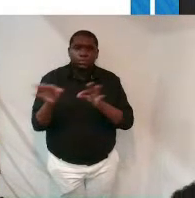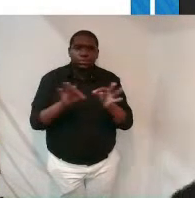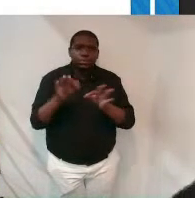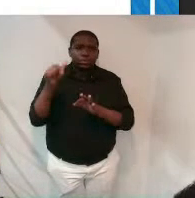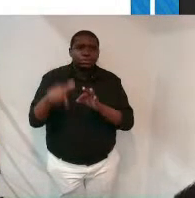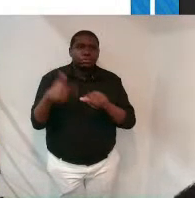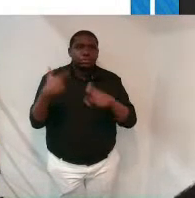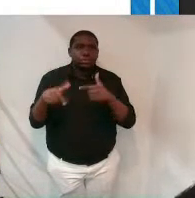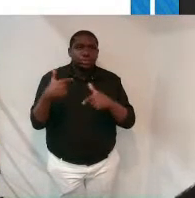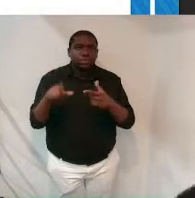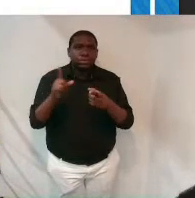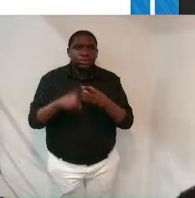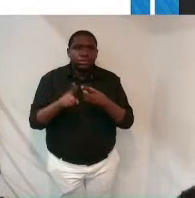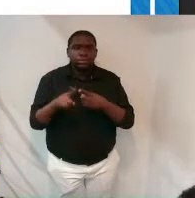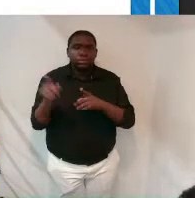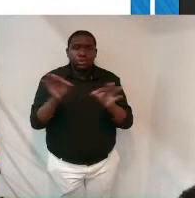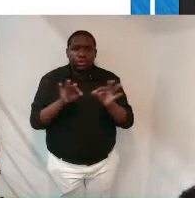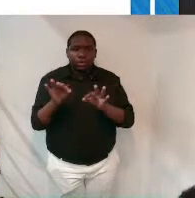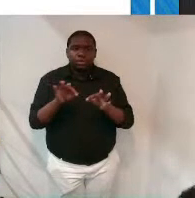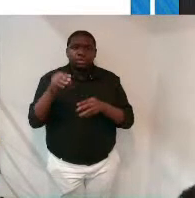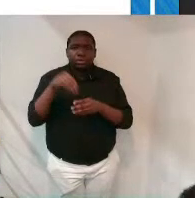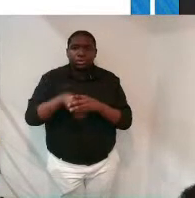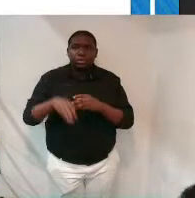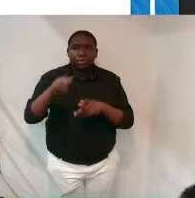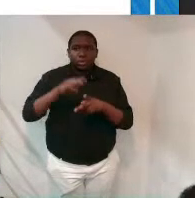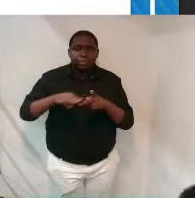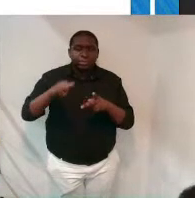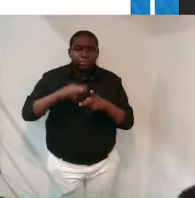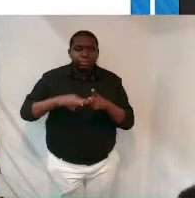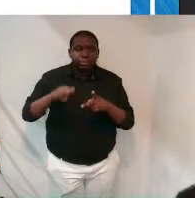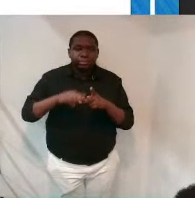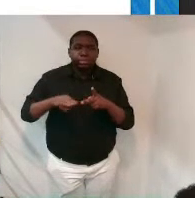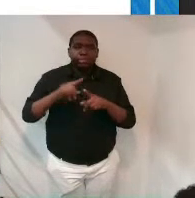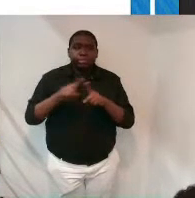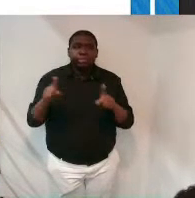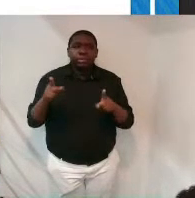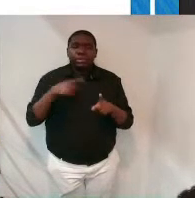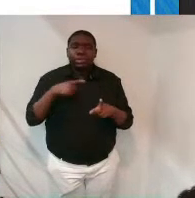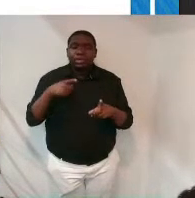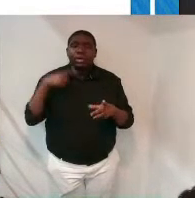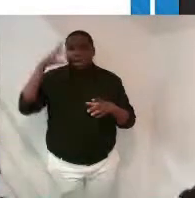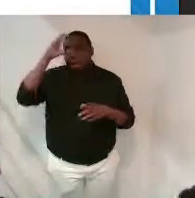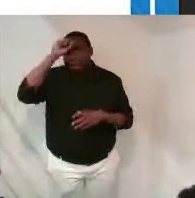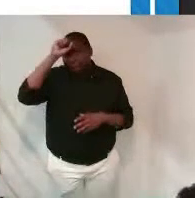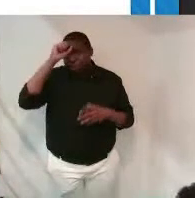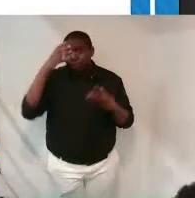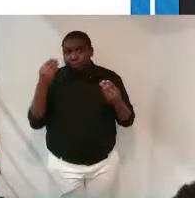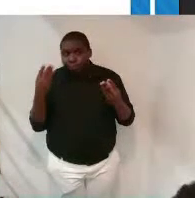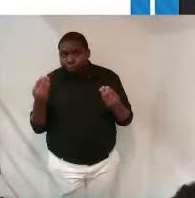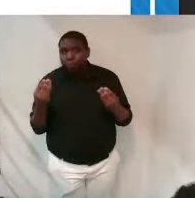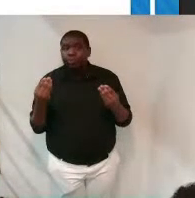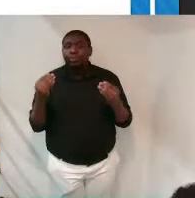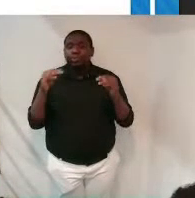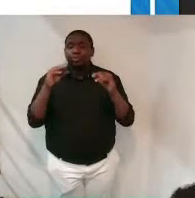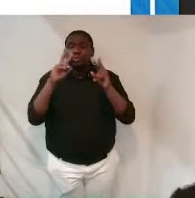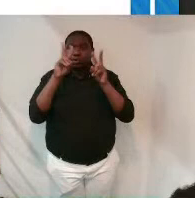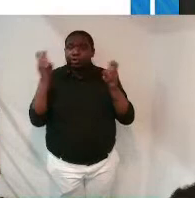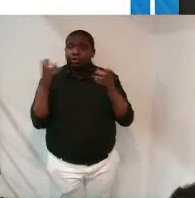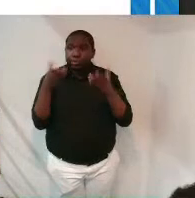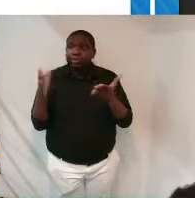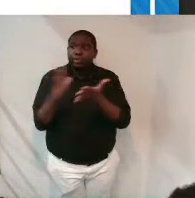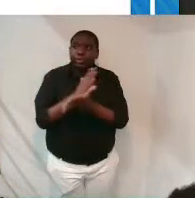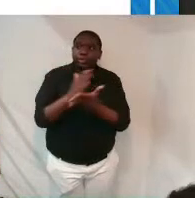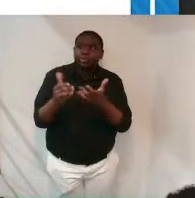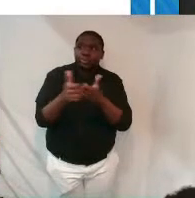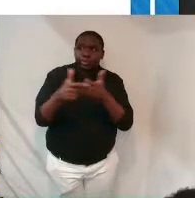nosso Ministério Público. Mas eu tenho aprendido muito com a regulação, especialmente na área de resíduos, diante de algumas situações práticas que